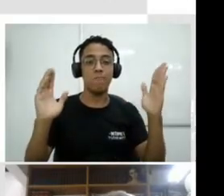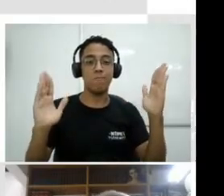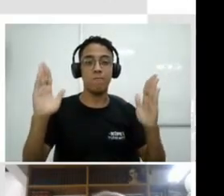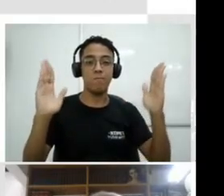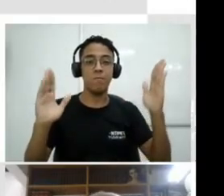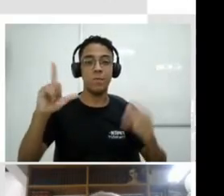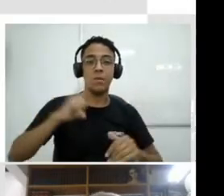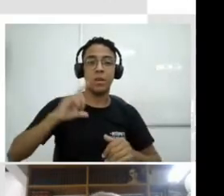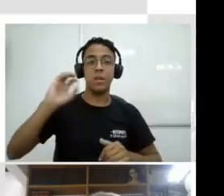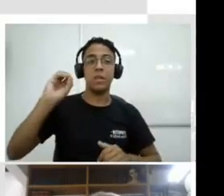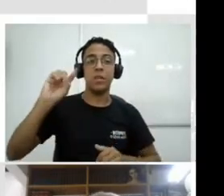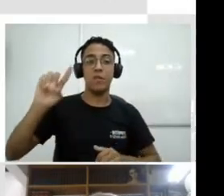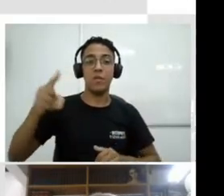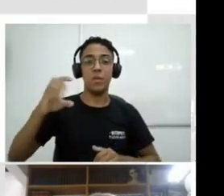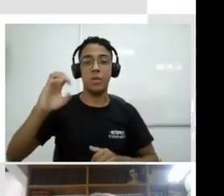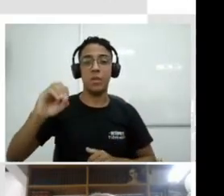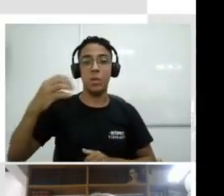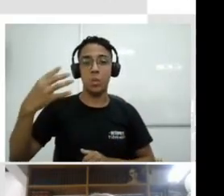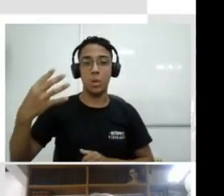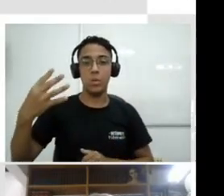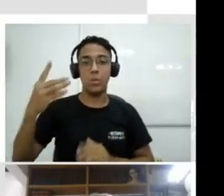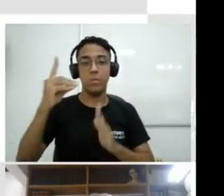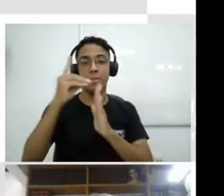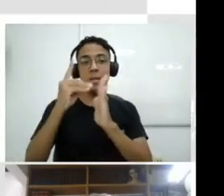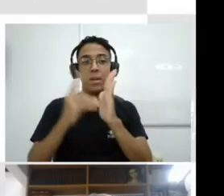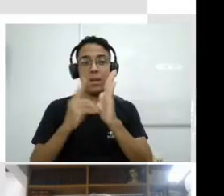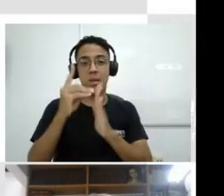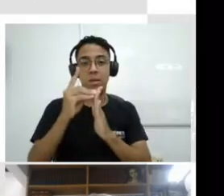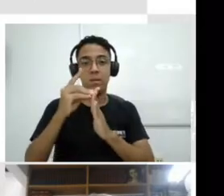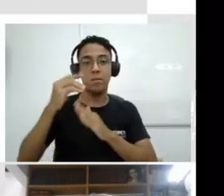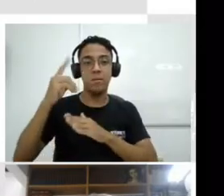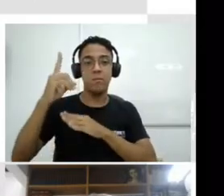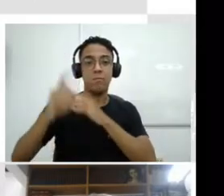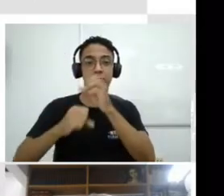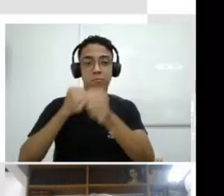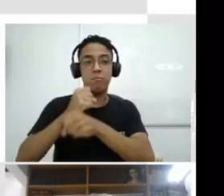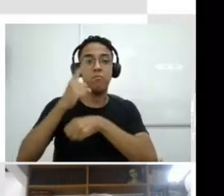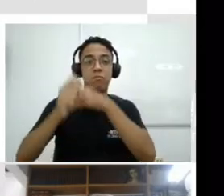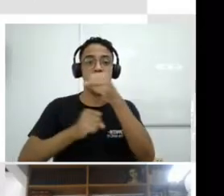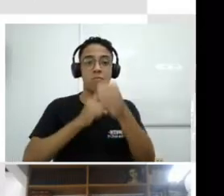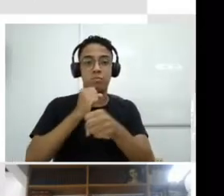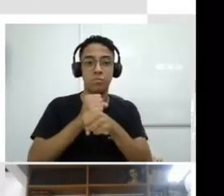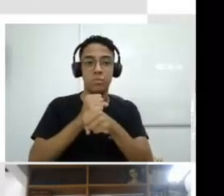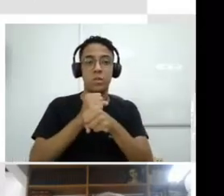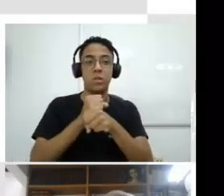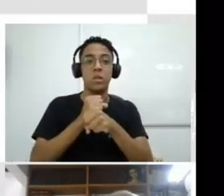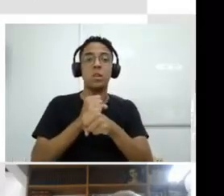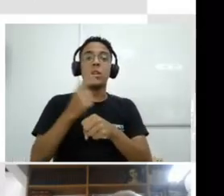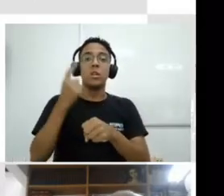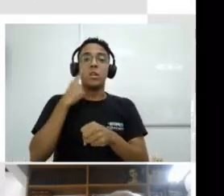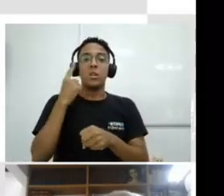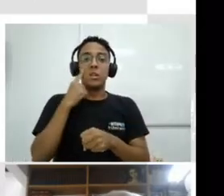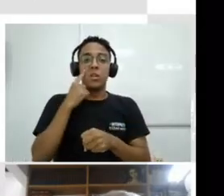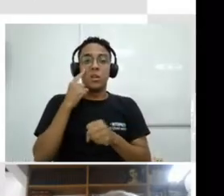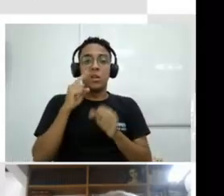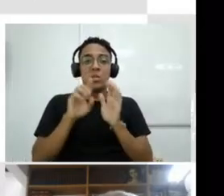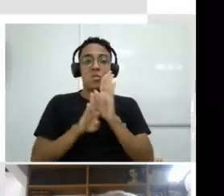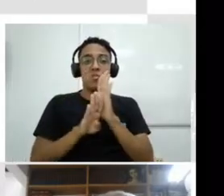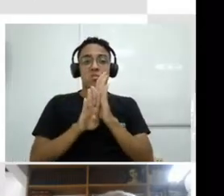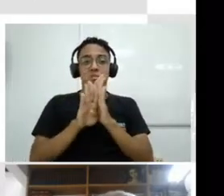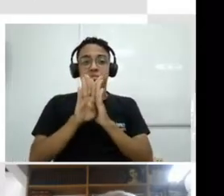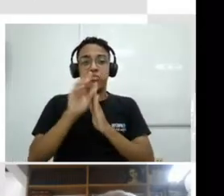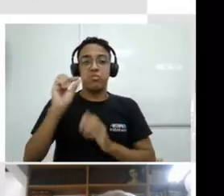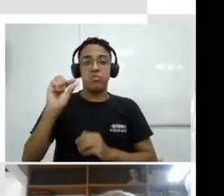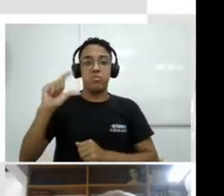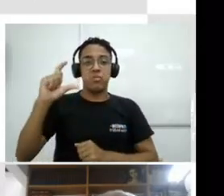ter escrito 2011, está errado, a 2050 nós estamos com um aquecimento entre 0,27 e 0,36 graus Celsius.